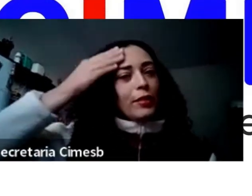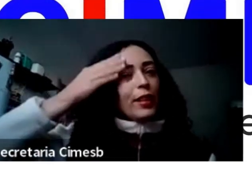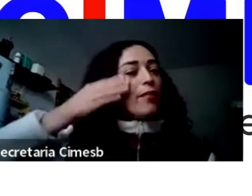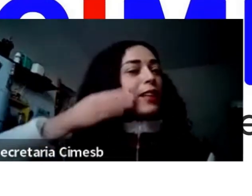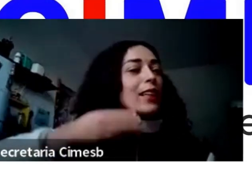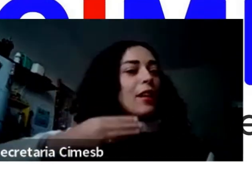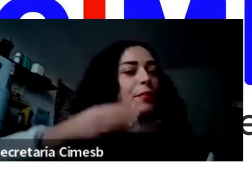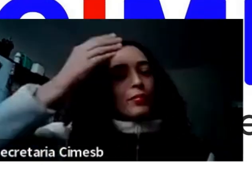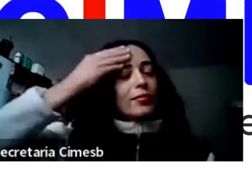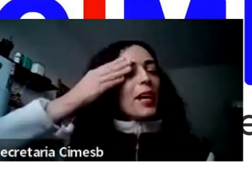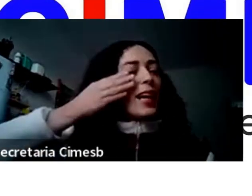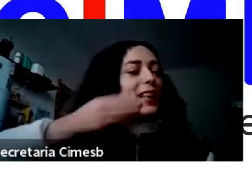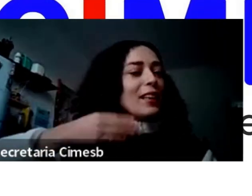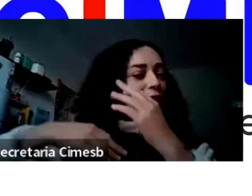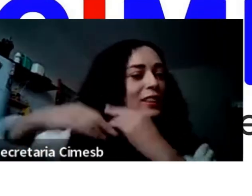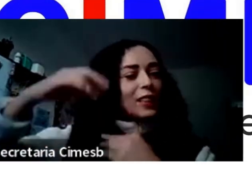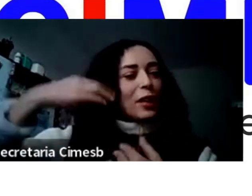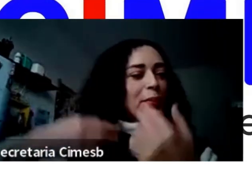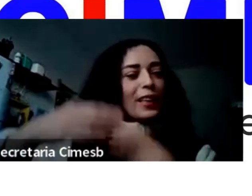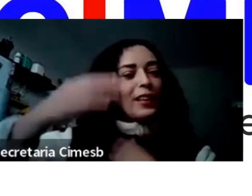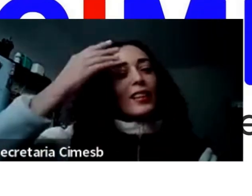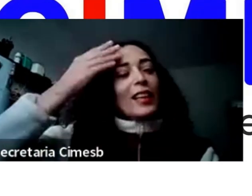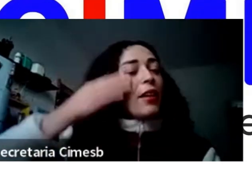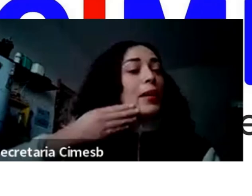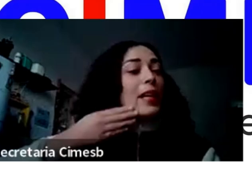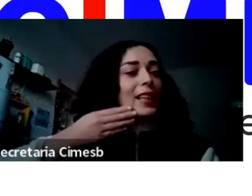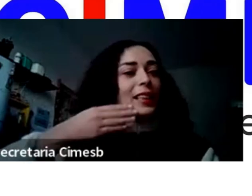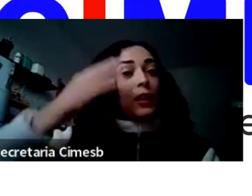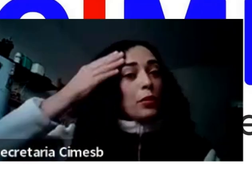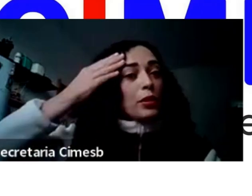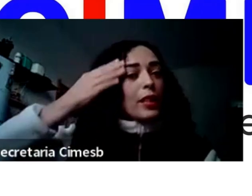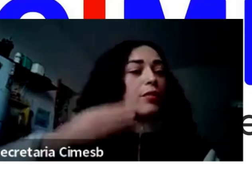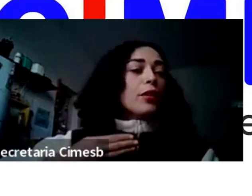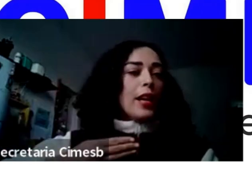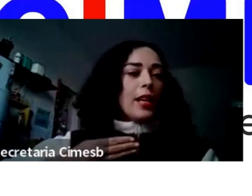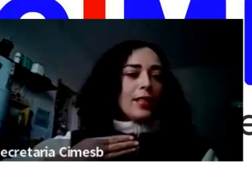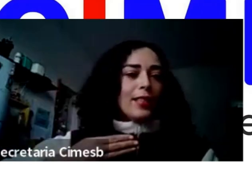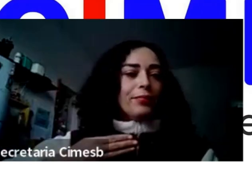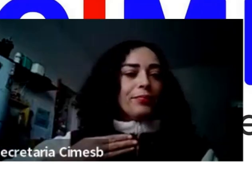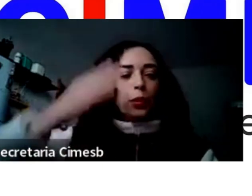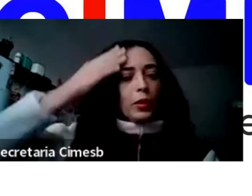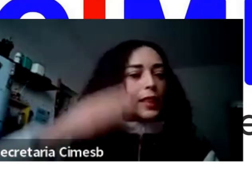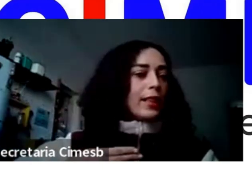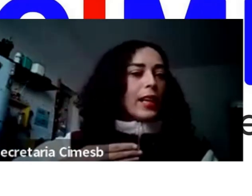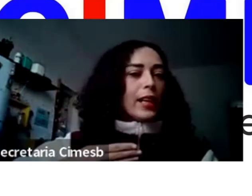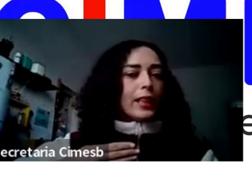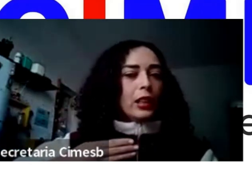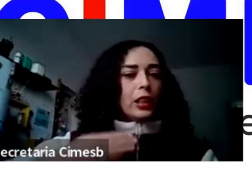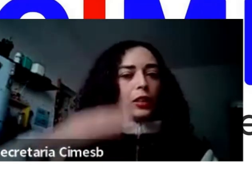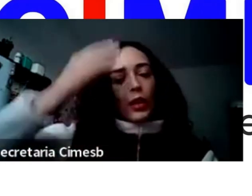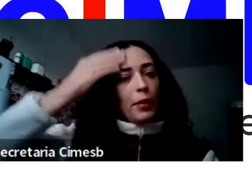meu cabelo ele ficava aqui na minha cara, né? Fazia a chapinha. Ele ficava bem aqui, então meu sinal ficou esse, por conta